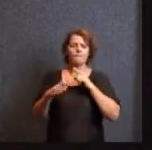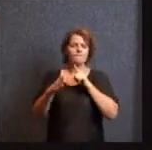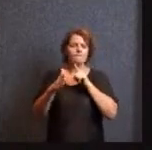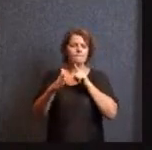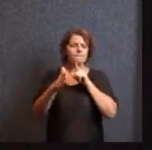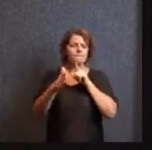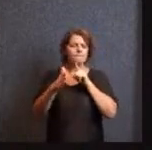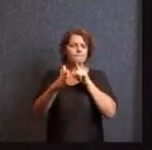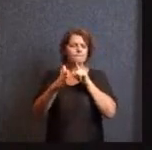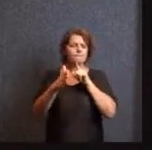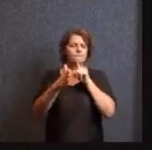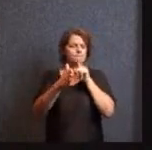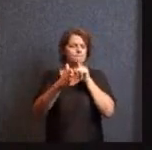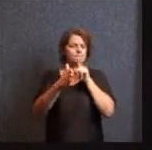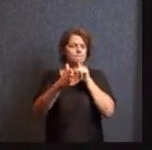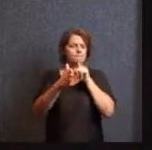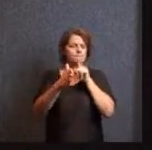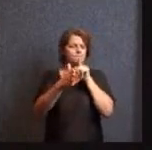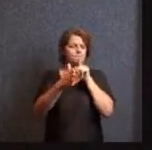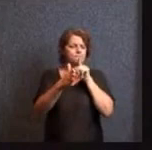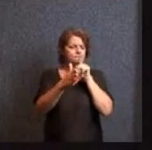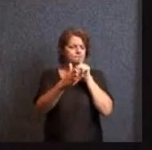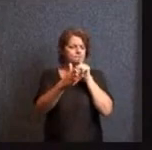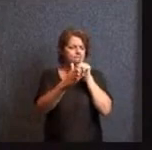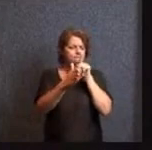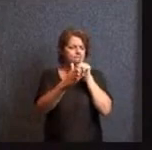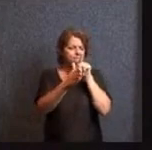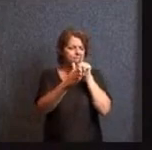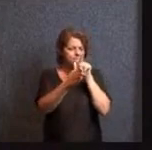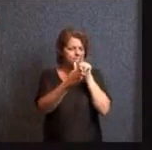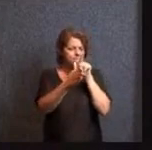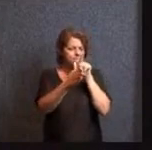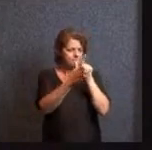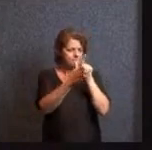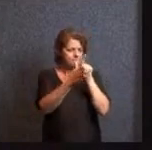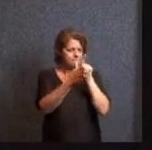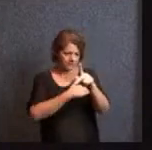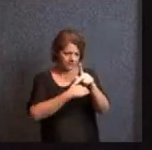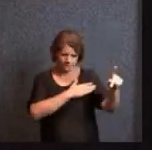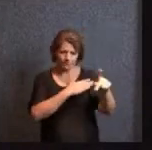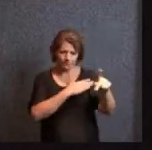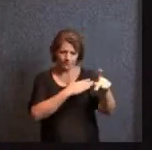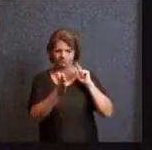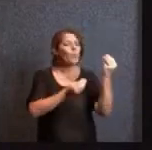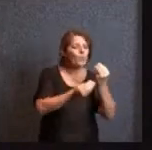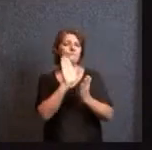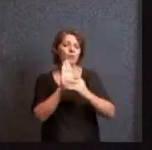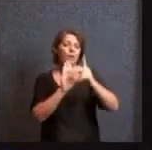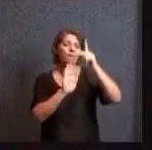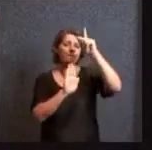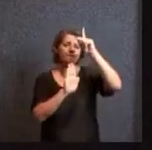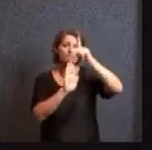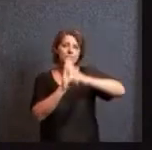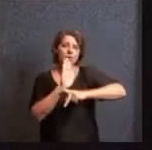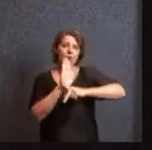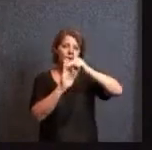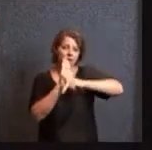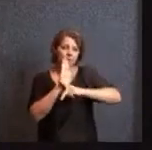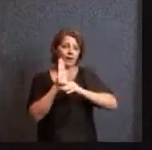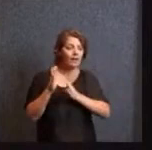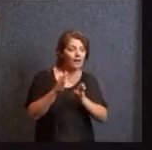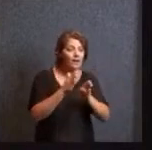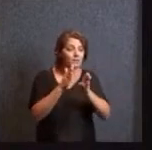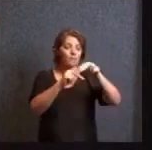prof. Como as propostas pelo programa Caminhos da Educação podem